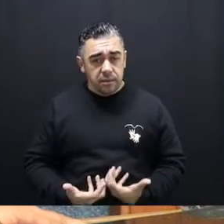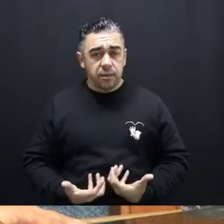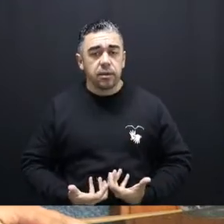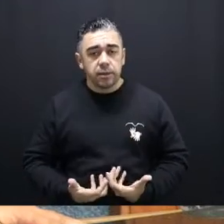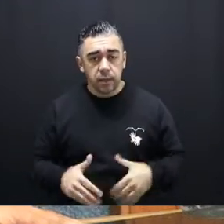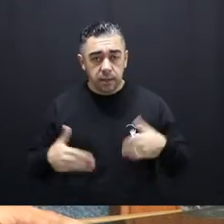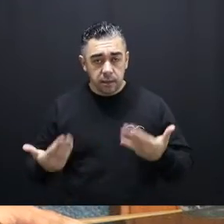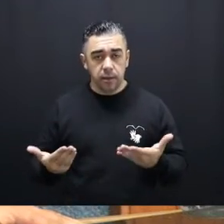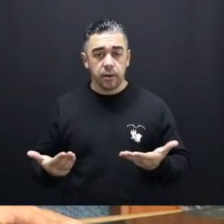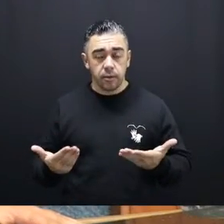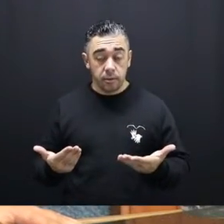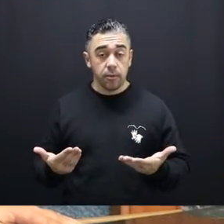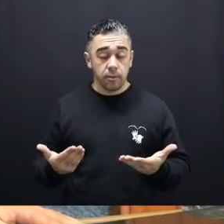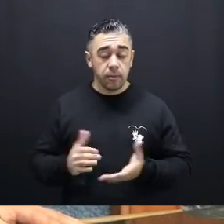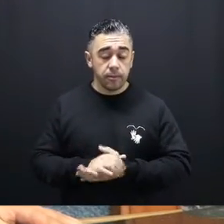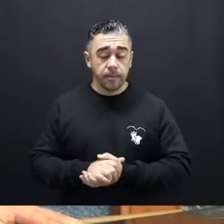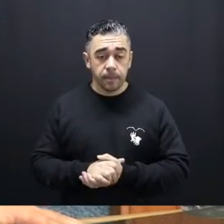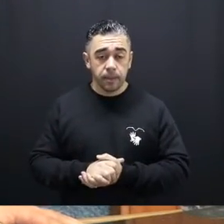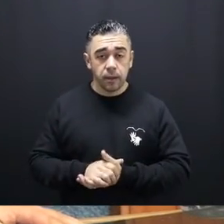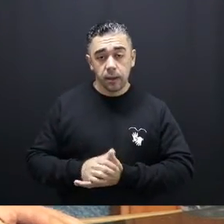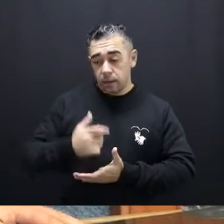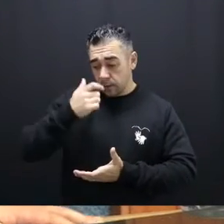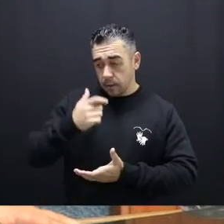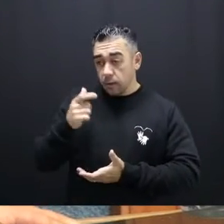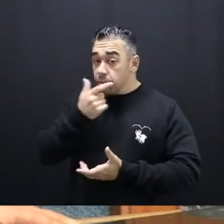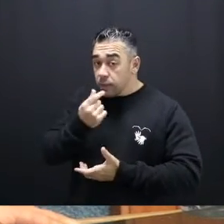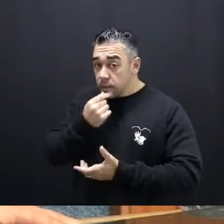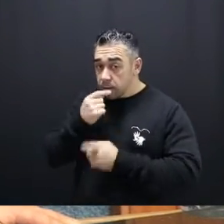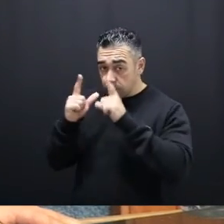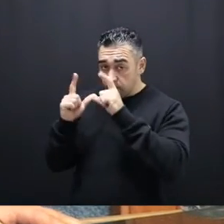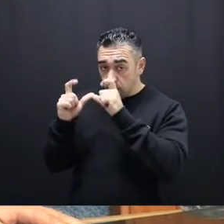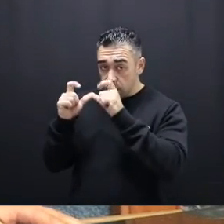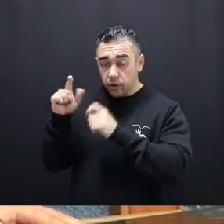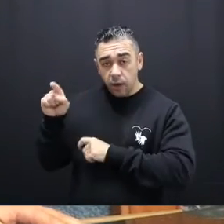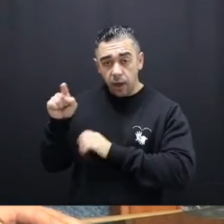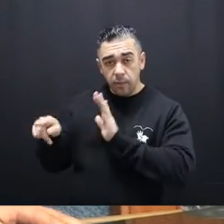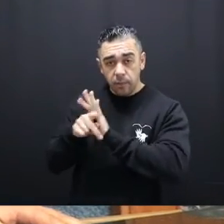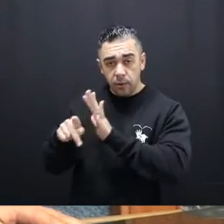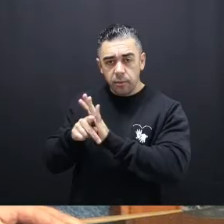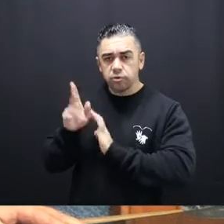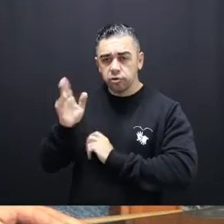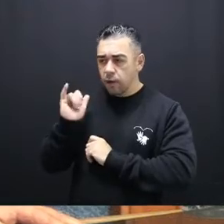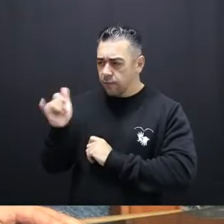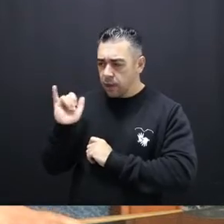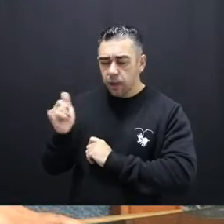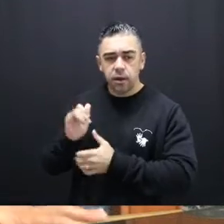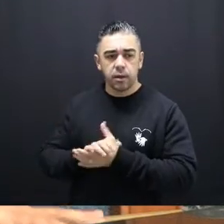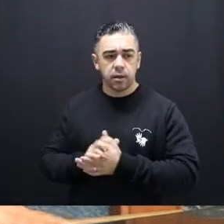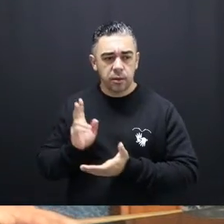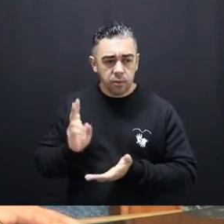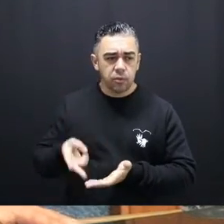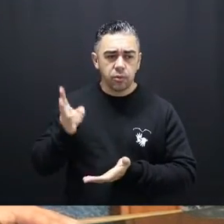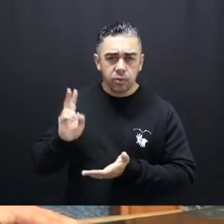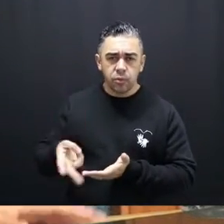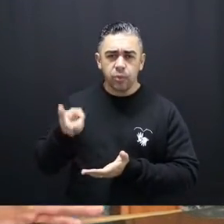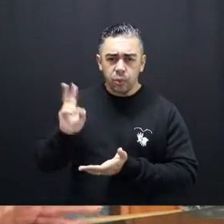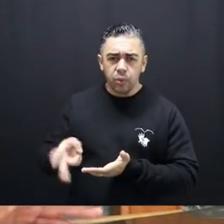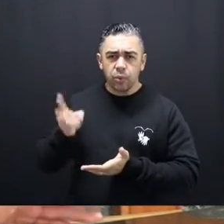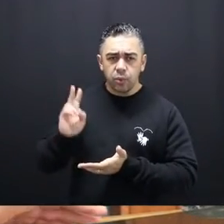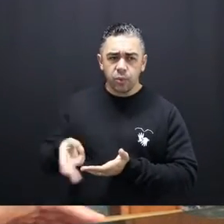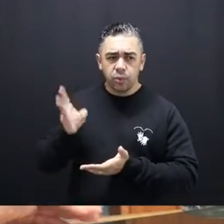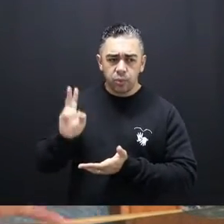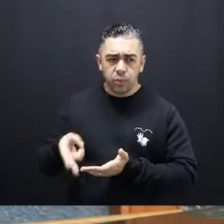é esse esse menino tá tirando foto lá do gabinete Eu já falei com ele algumas vezes e ele persiste persiste persiste